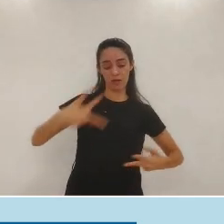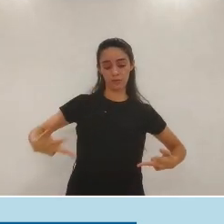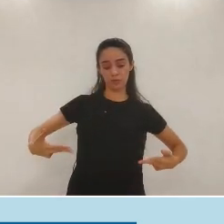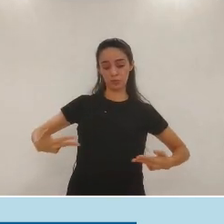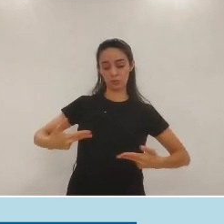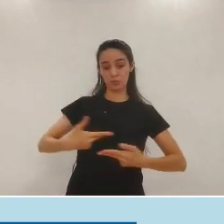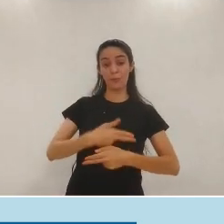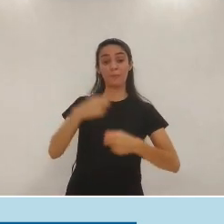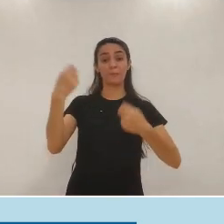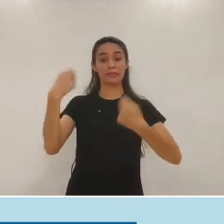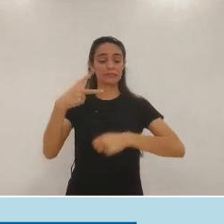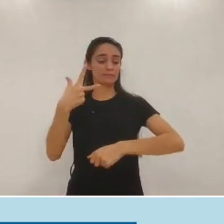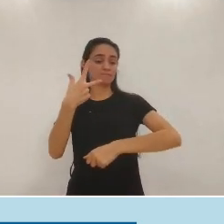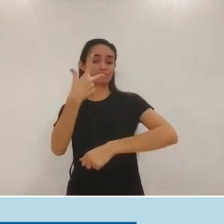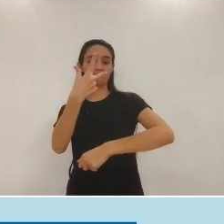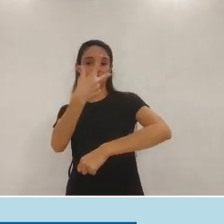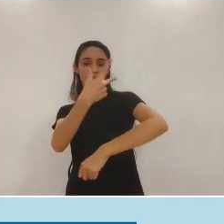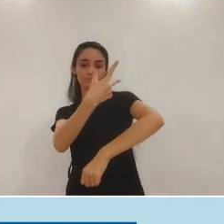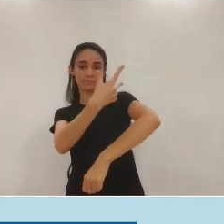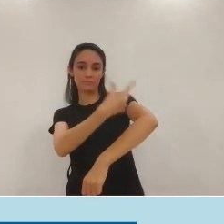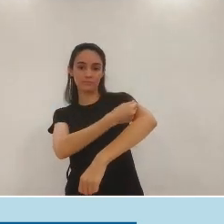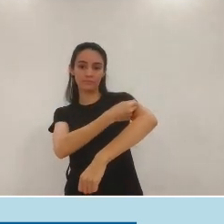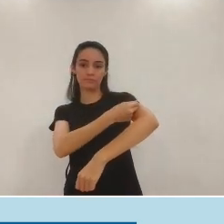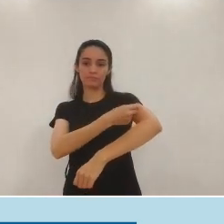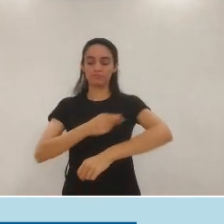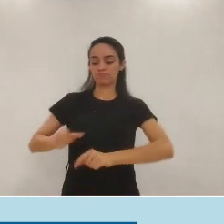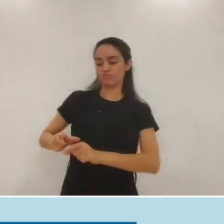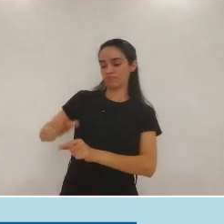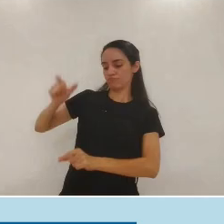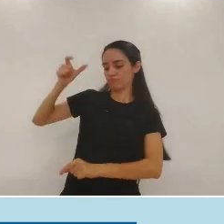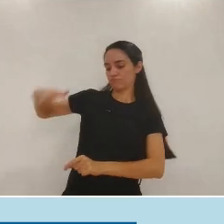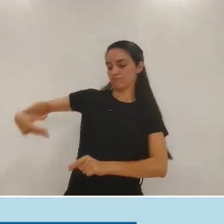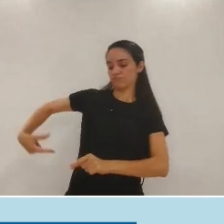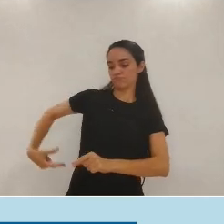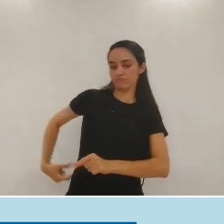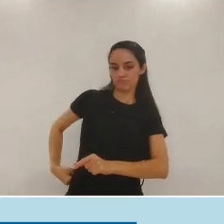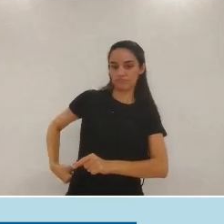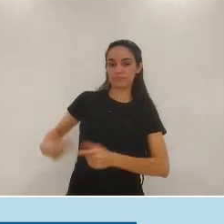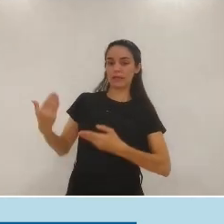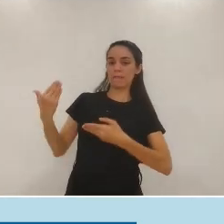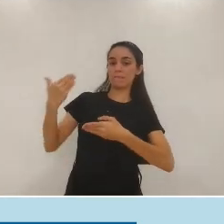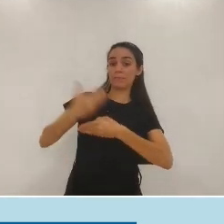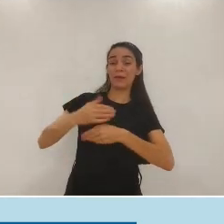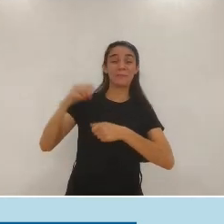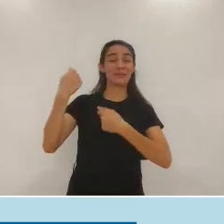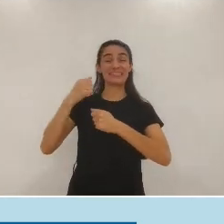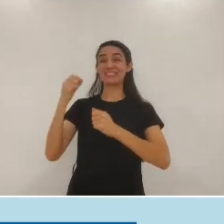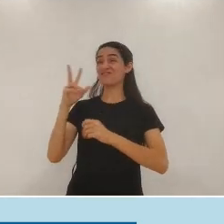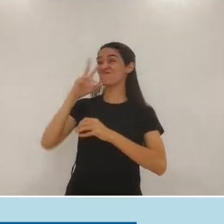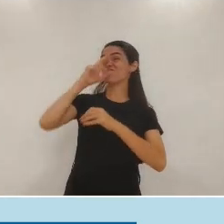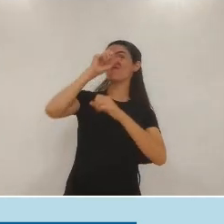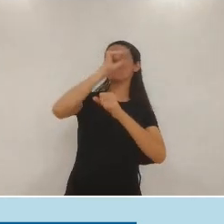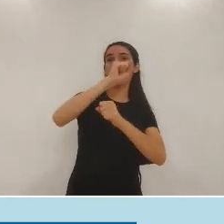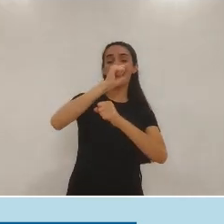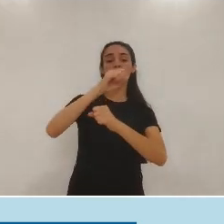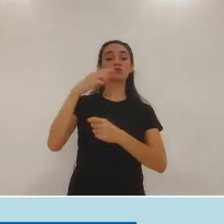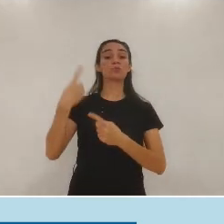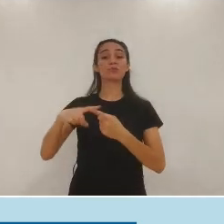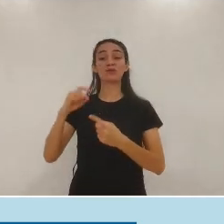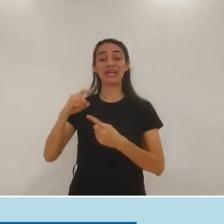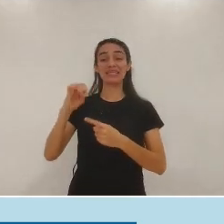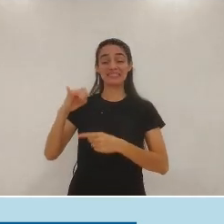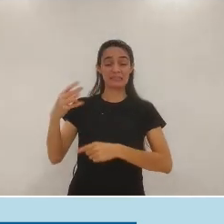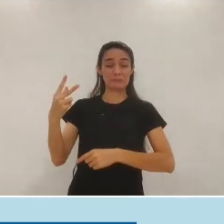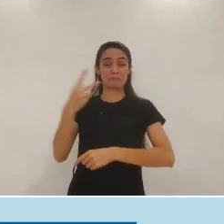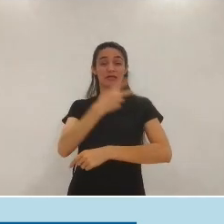eu preciso usar anestesia de alto potencial, porque só lidocaína em mim não funciona.